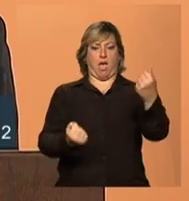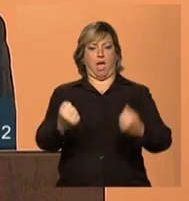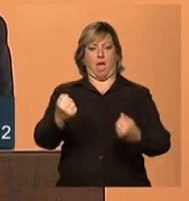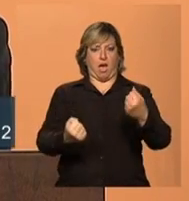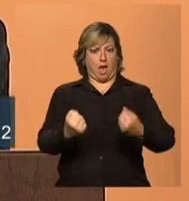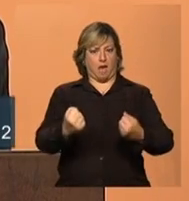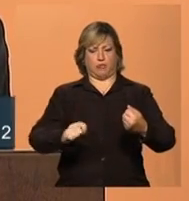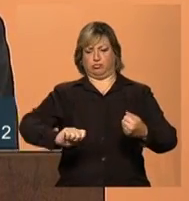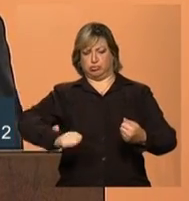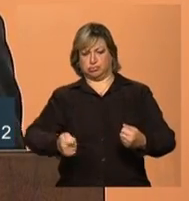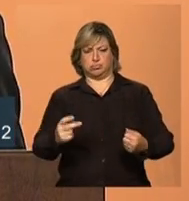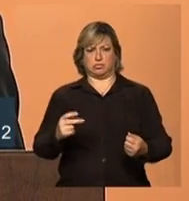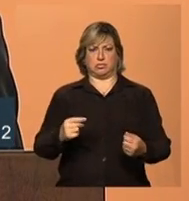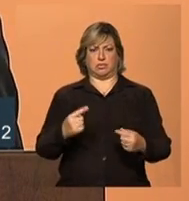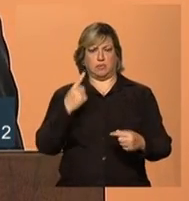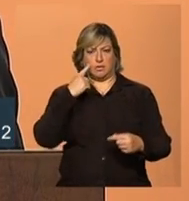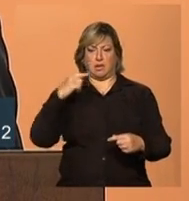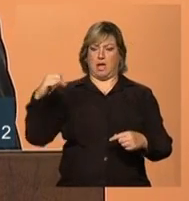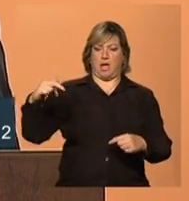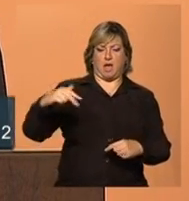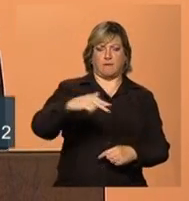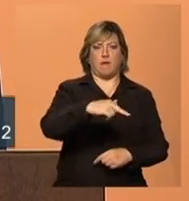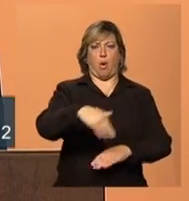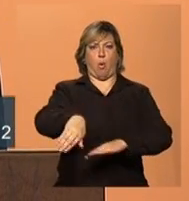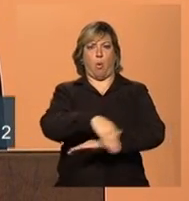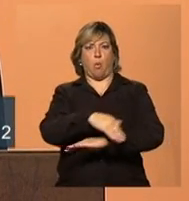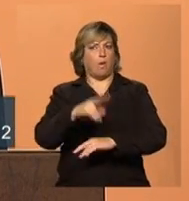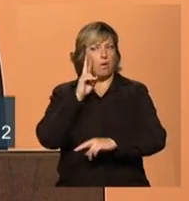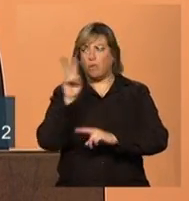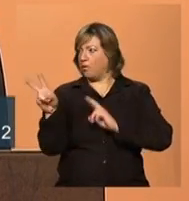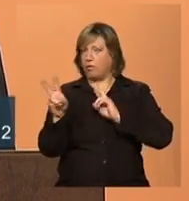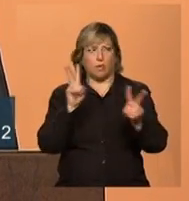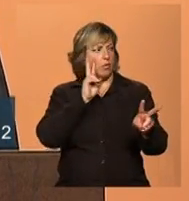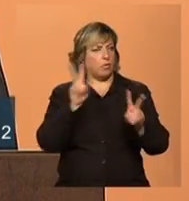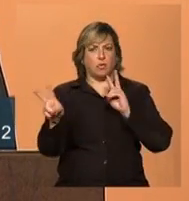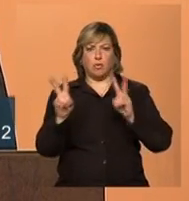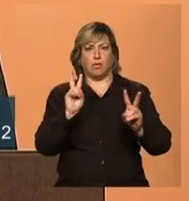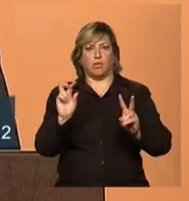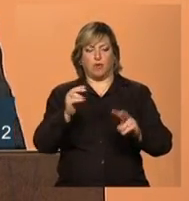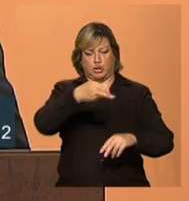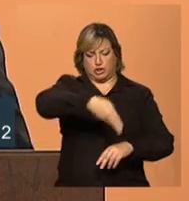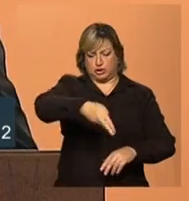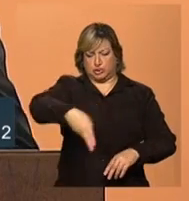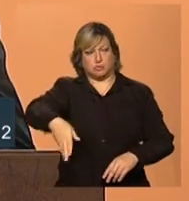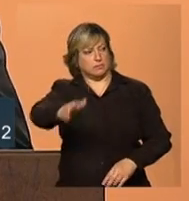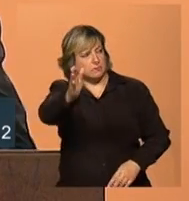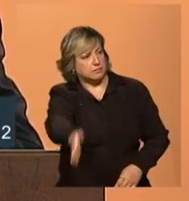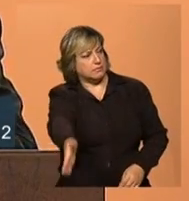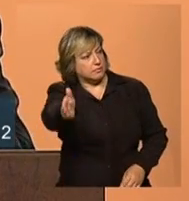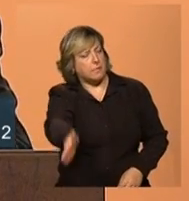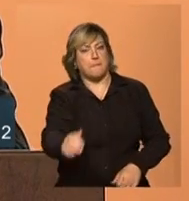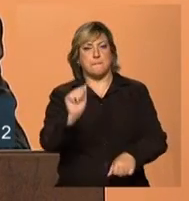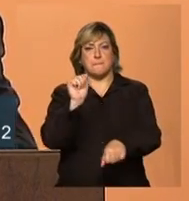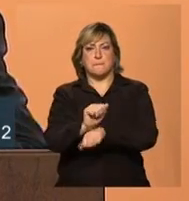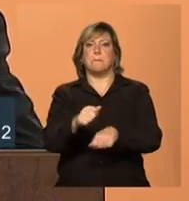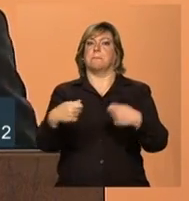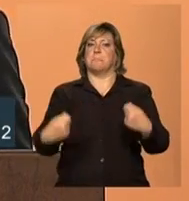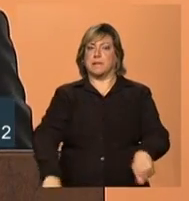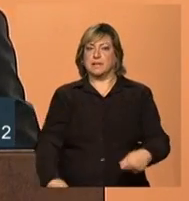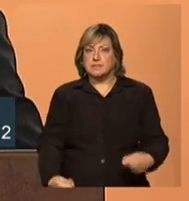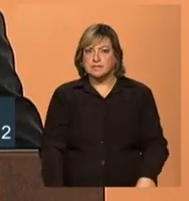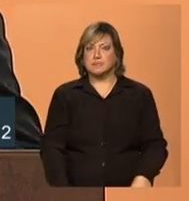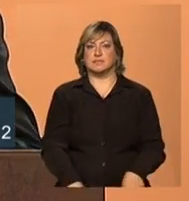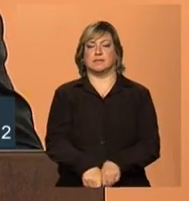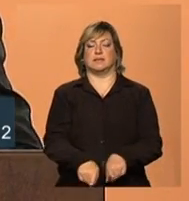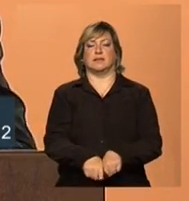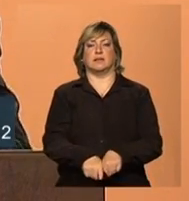mão, até aprender a atravessar a rua, para que lado que tem que olhar, faixa de pedestre, que são tantos setores,